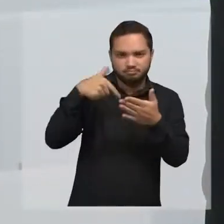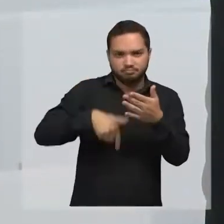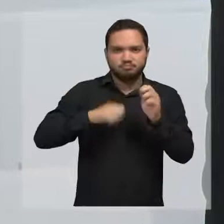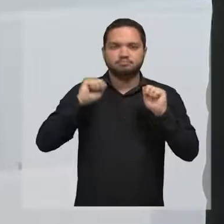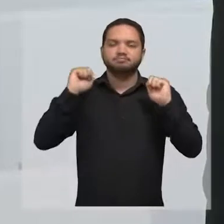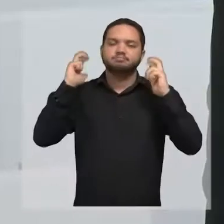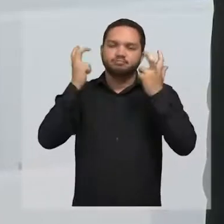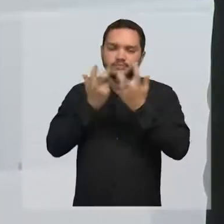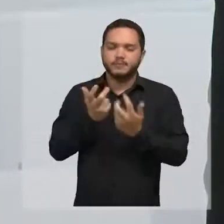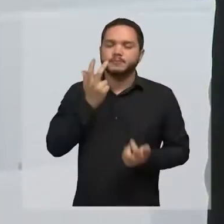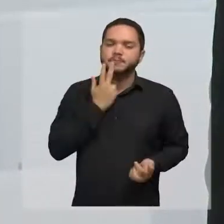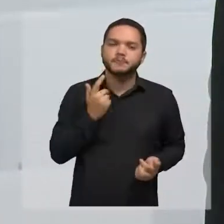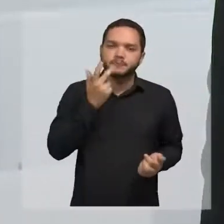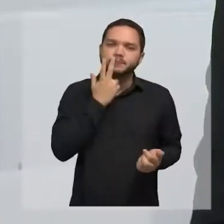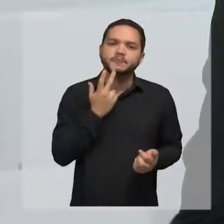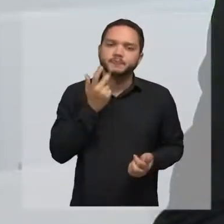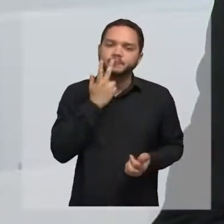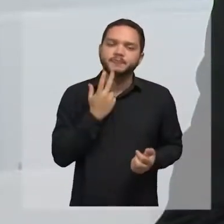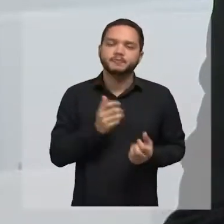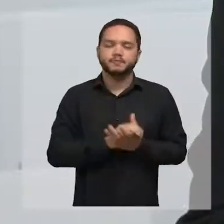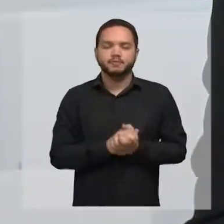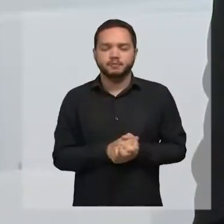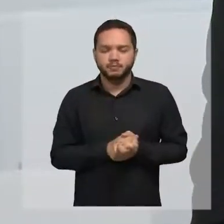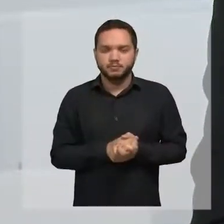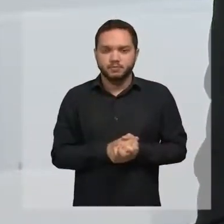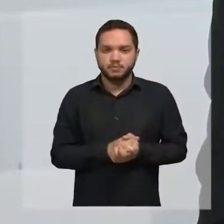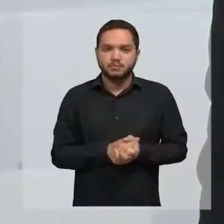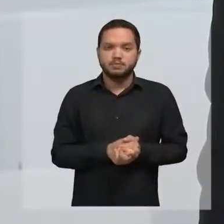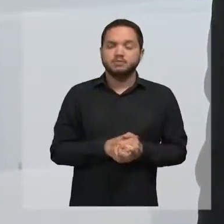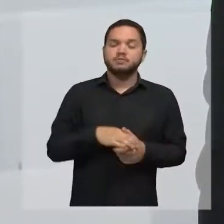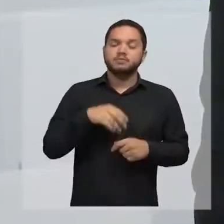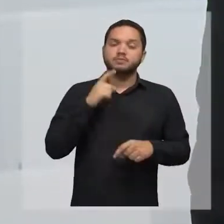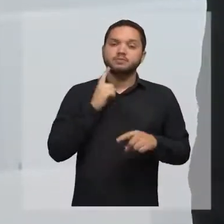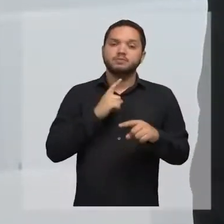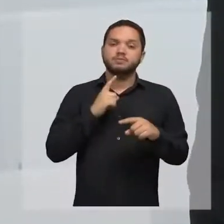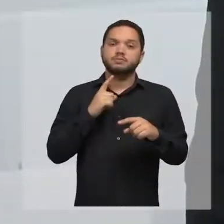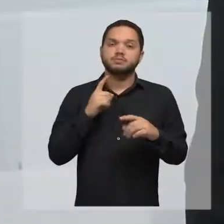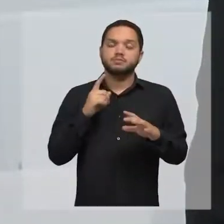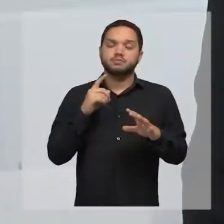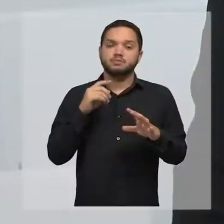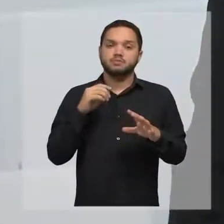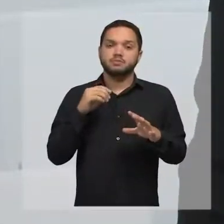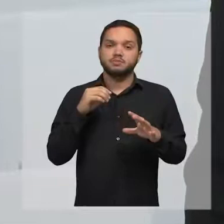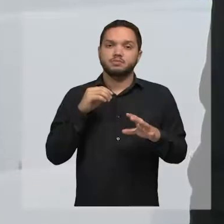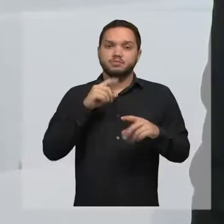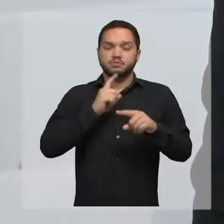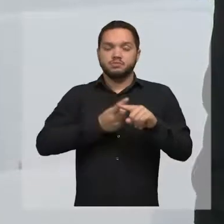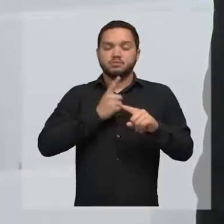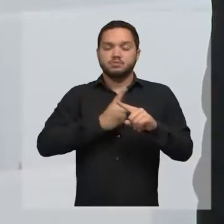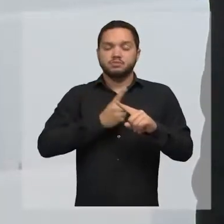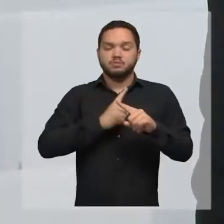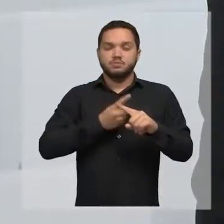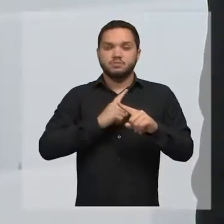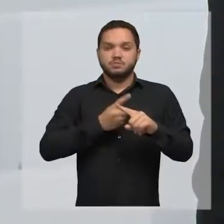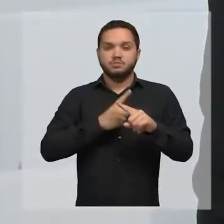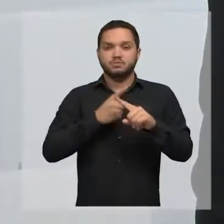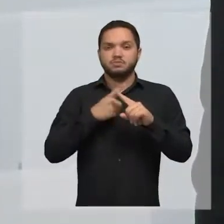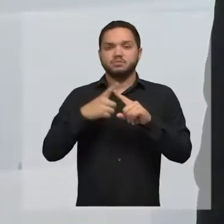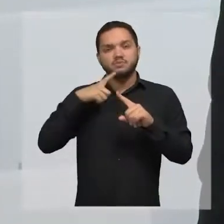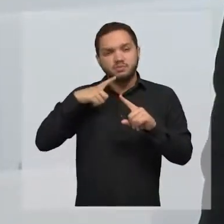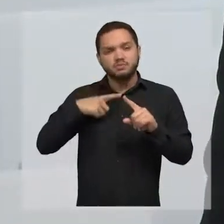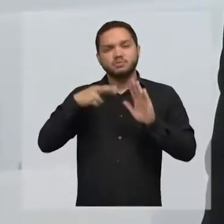existência da Câmara Municipal de Fortaleza, que se dava e se dá exatamente dentro de toda